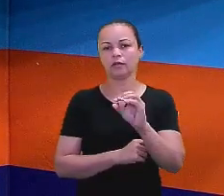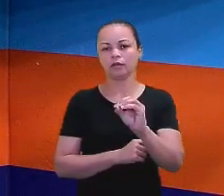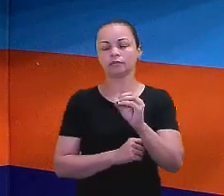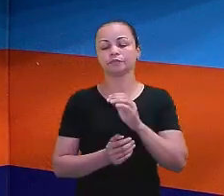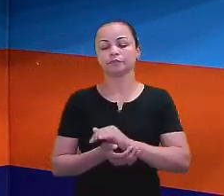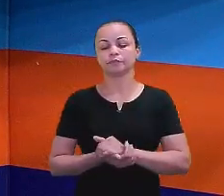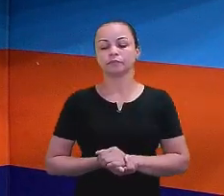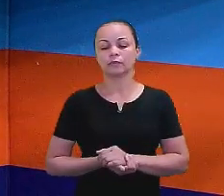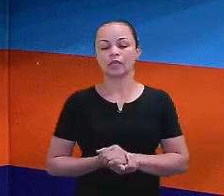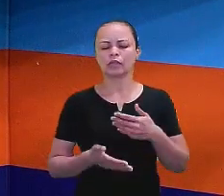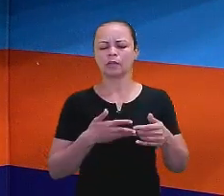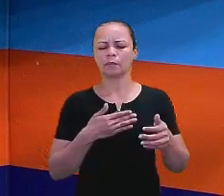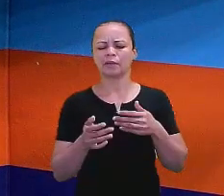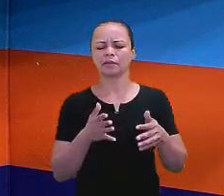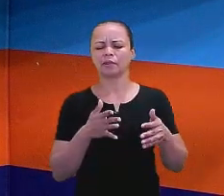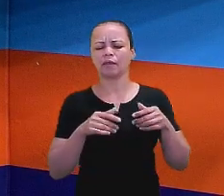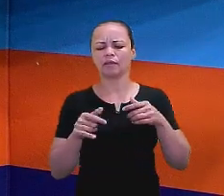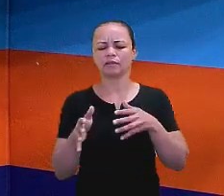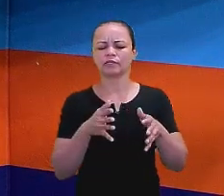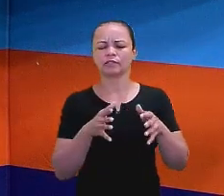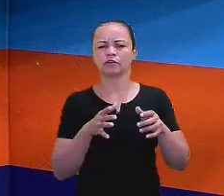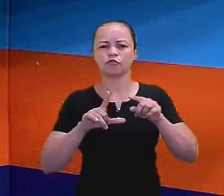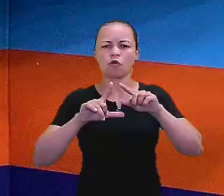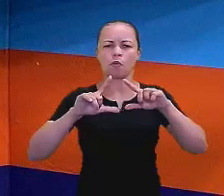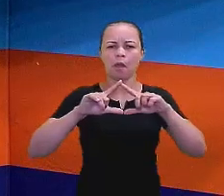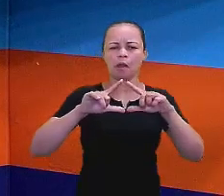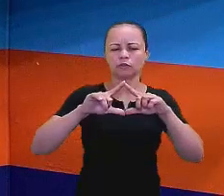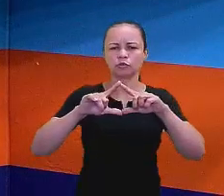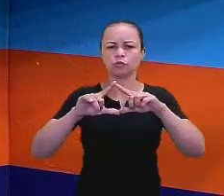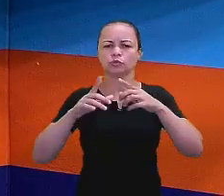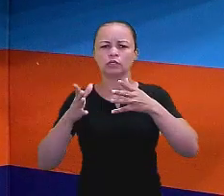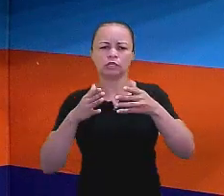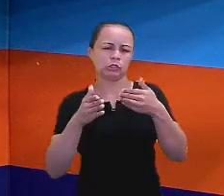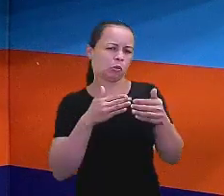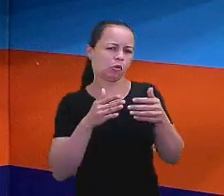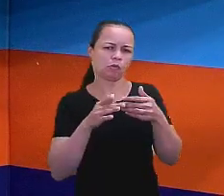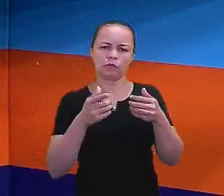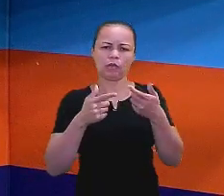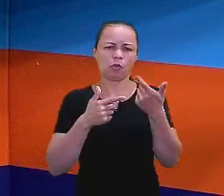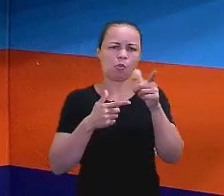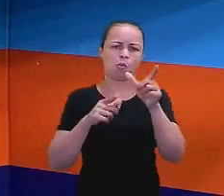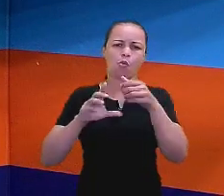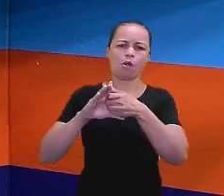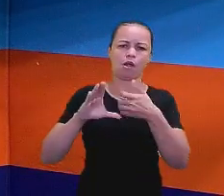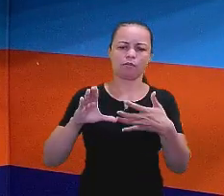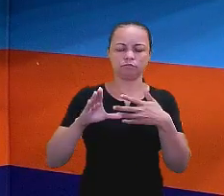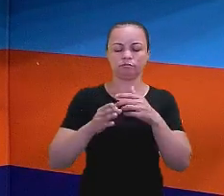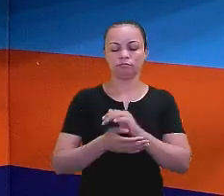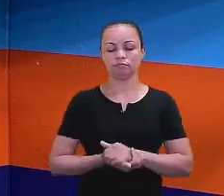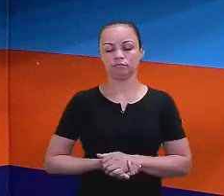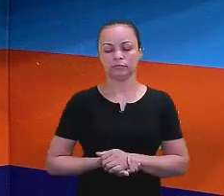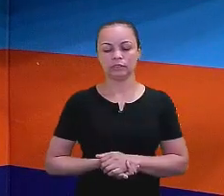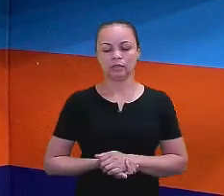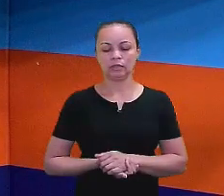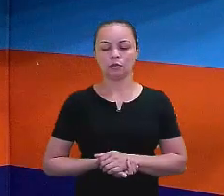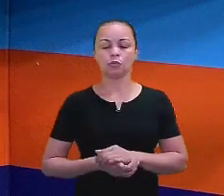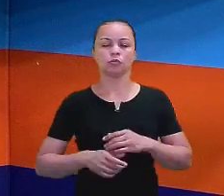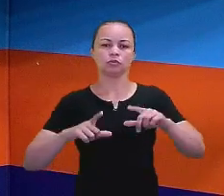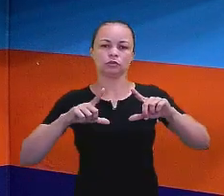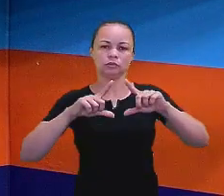independentemente do formato do triângulo, de seu tamanho ou de qualquer outra característica. Sendo assim, um